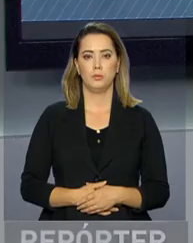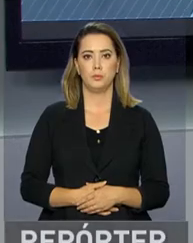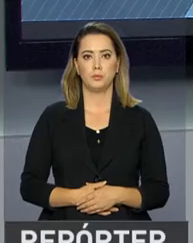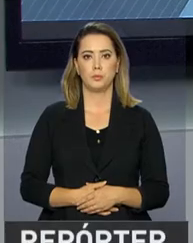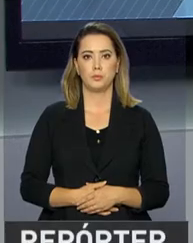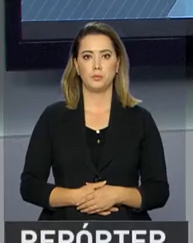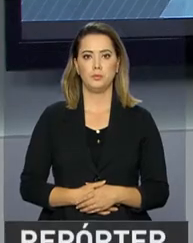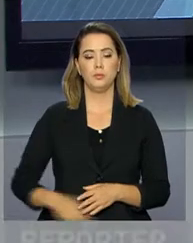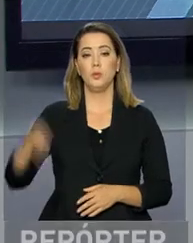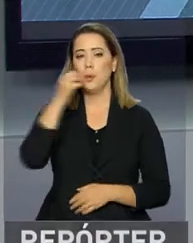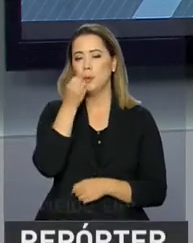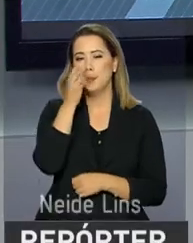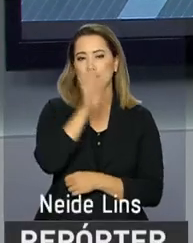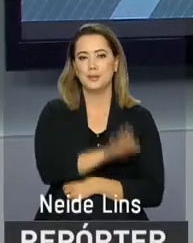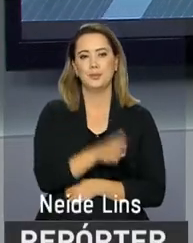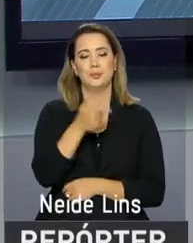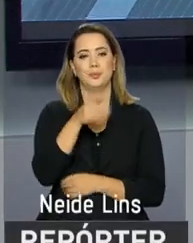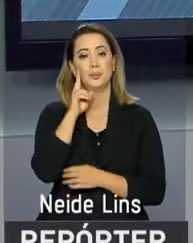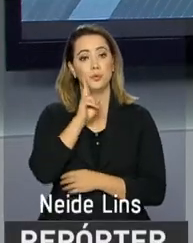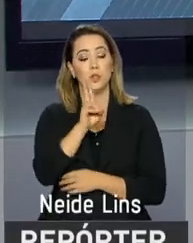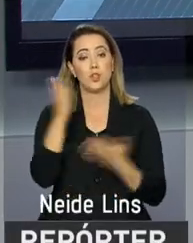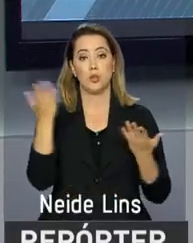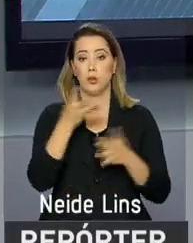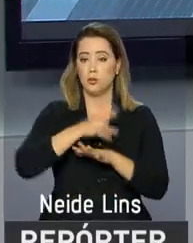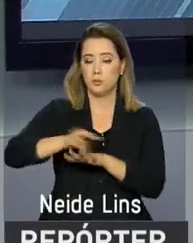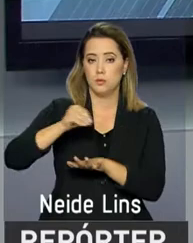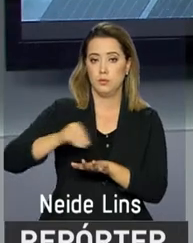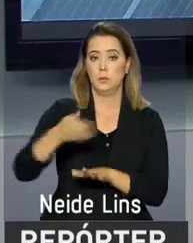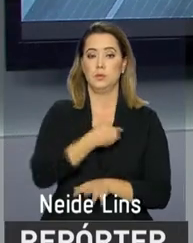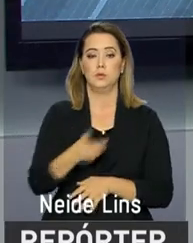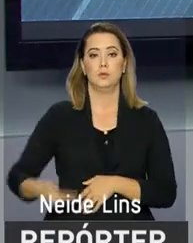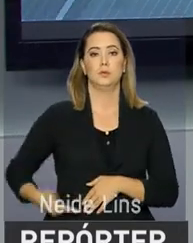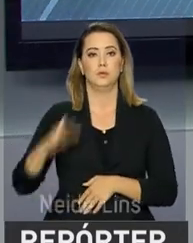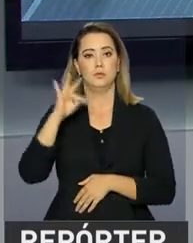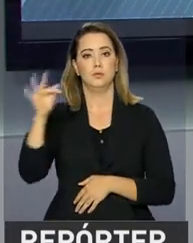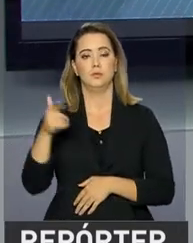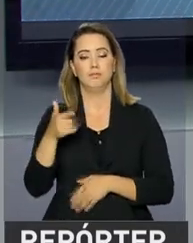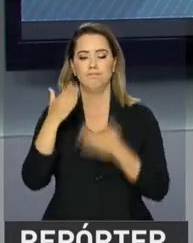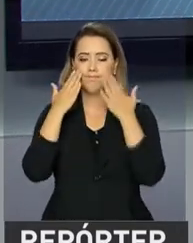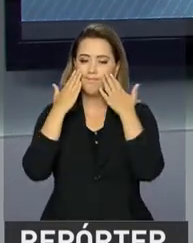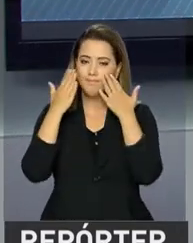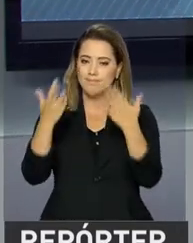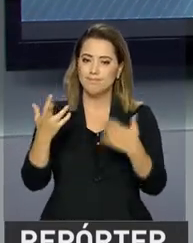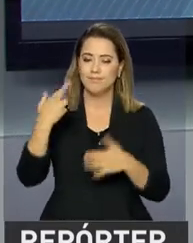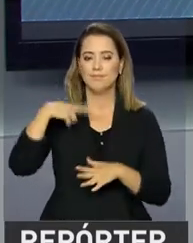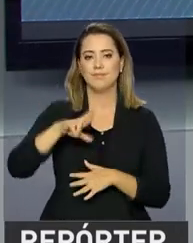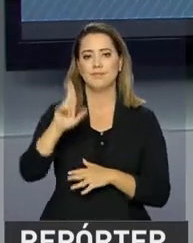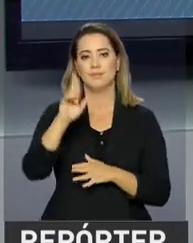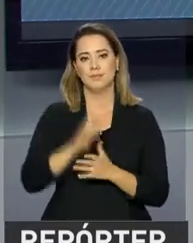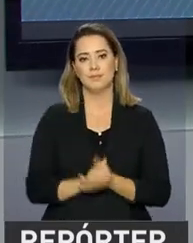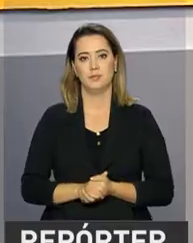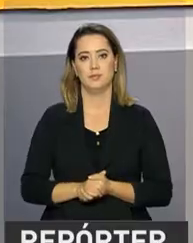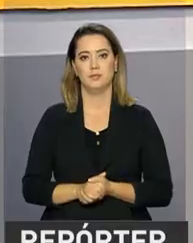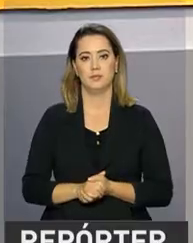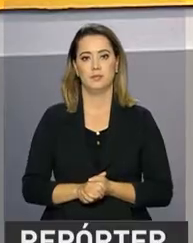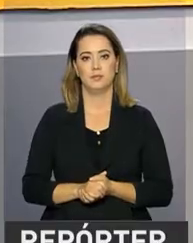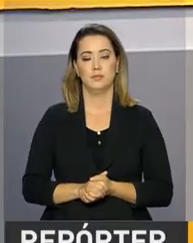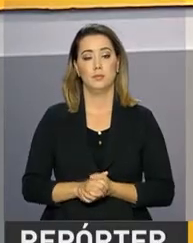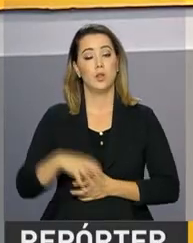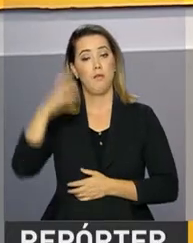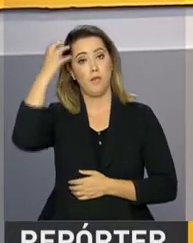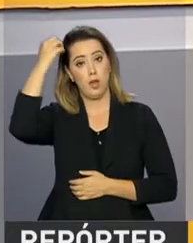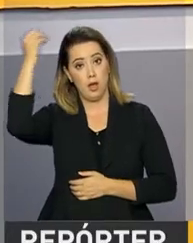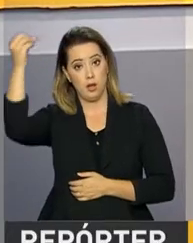olá boa tarde acompanhe agora as notícias do governo federal em mais uma edição do repórter e nbr em